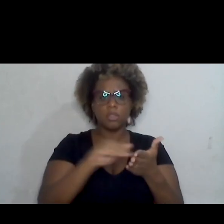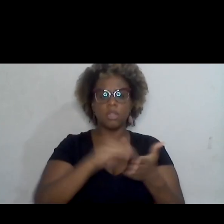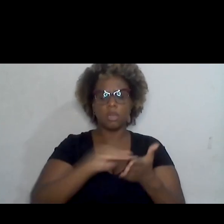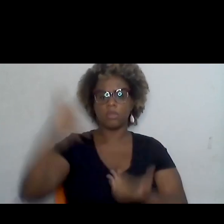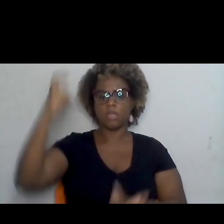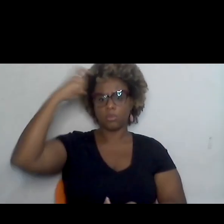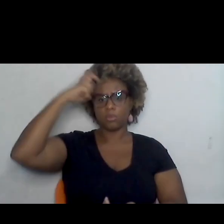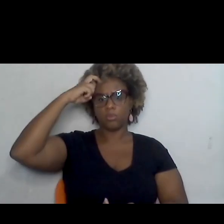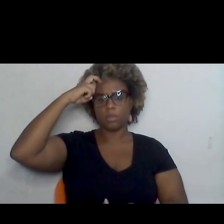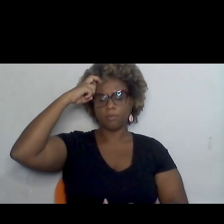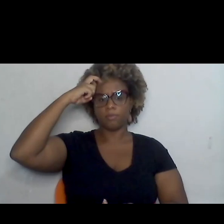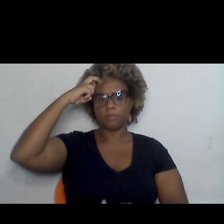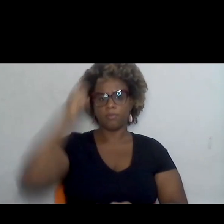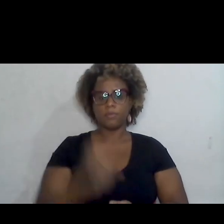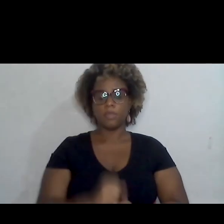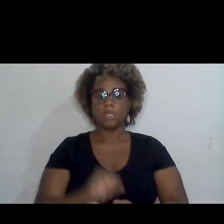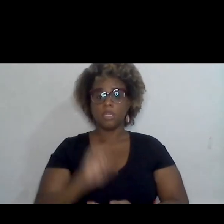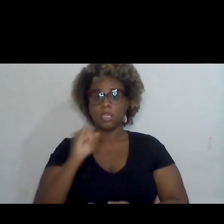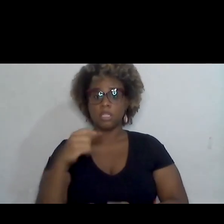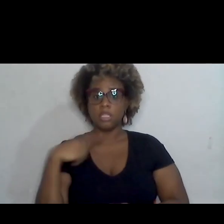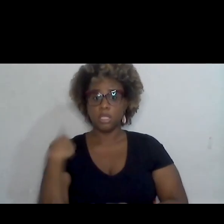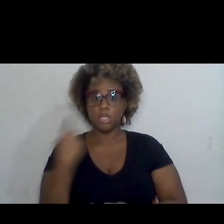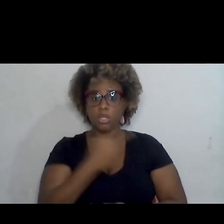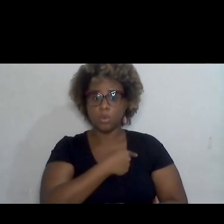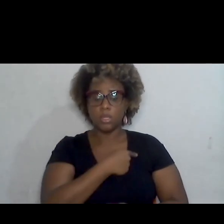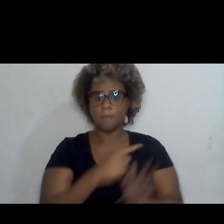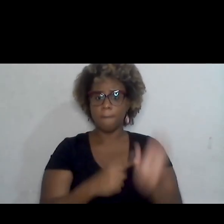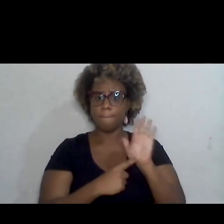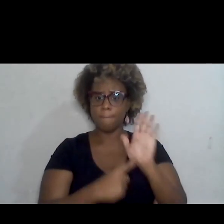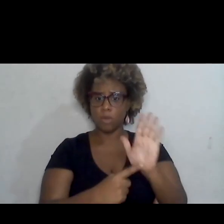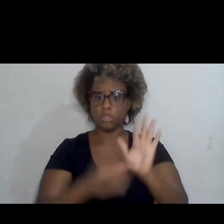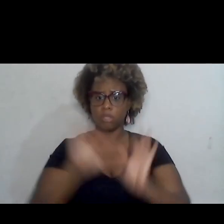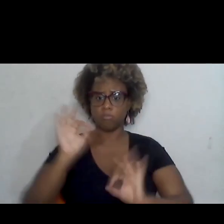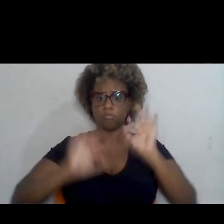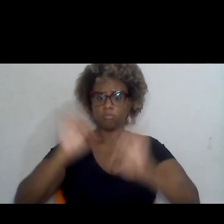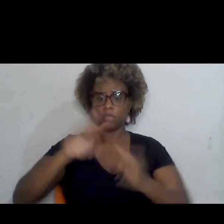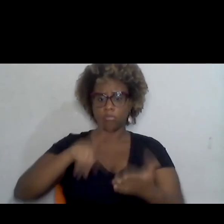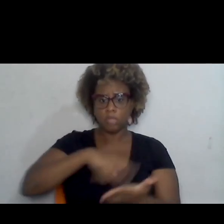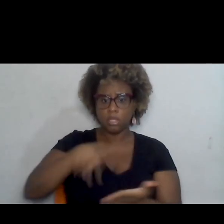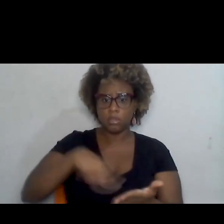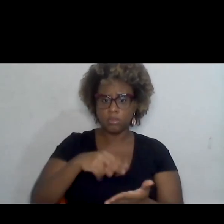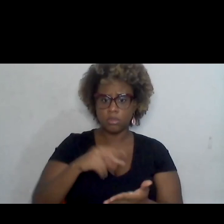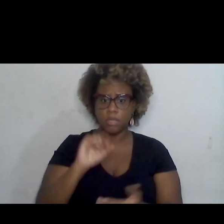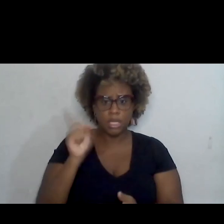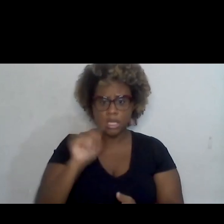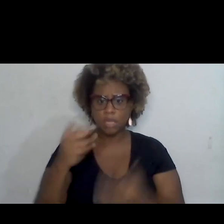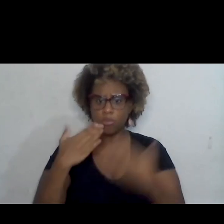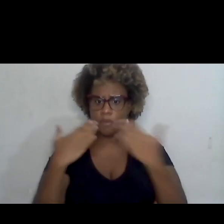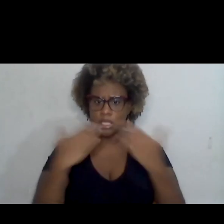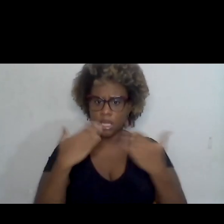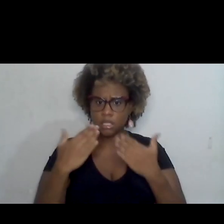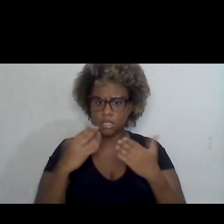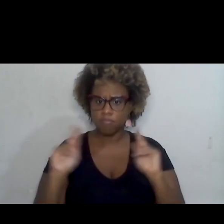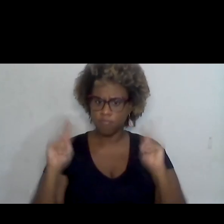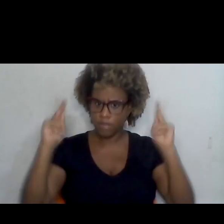ele já foi validado. Se a gente chega aqui e apresenta um plano para a dança sem ter essa discussão, valeria alguma coisa? Não, nós estamos iniciando um processo de